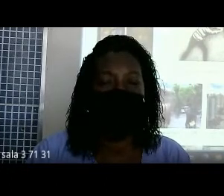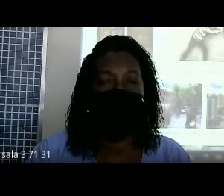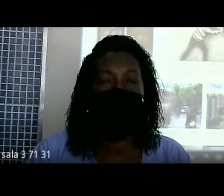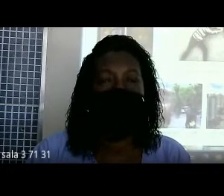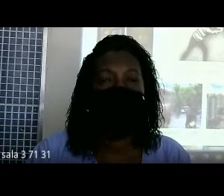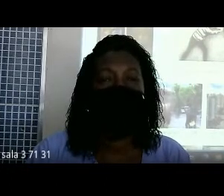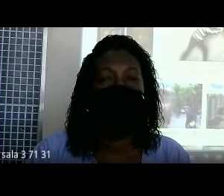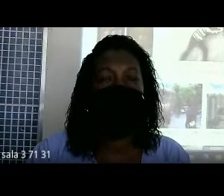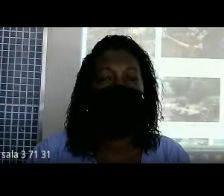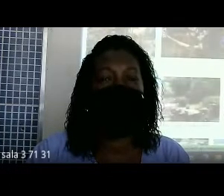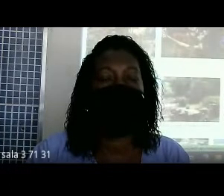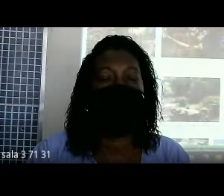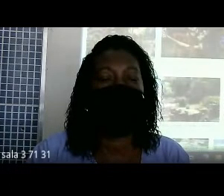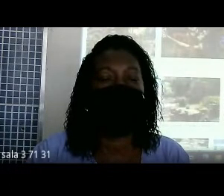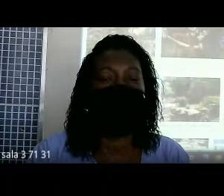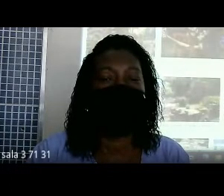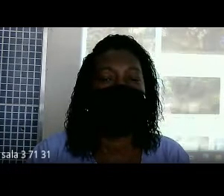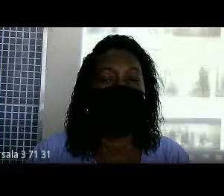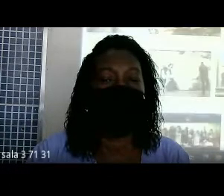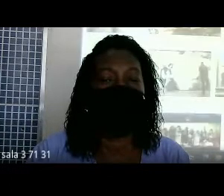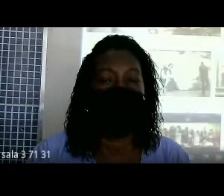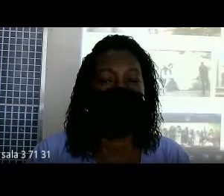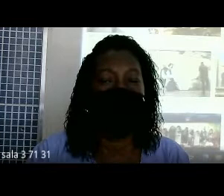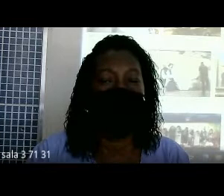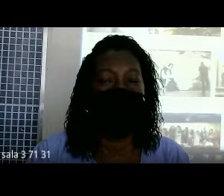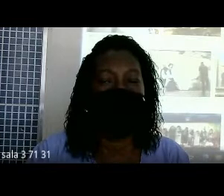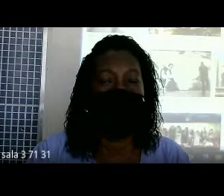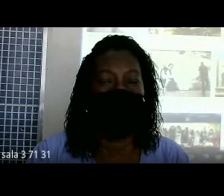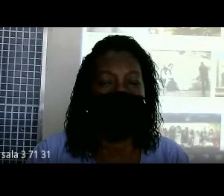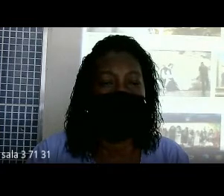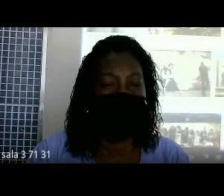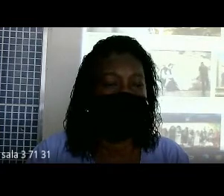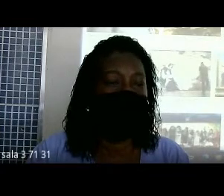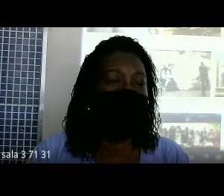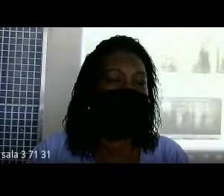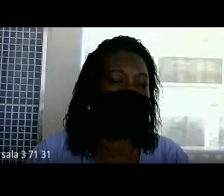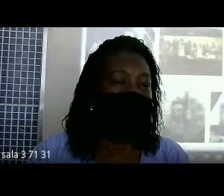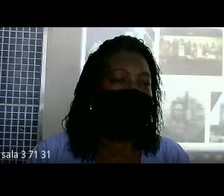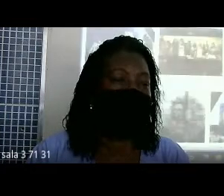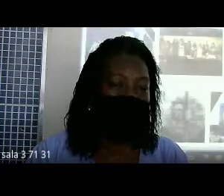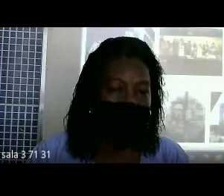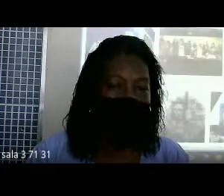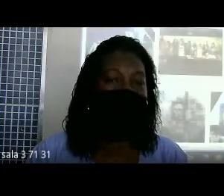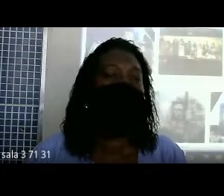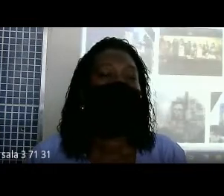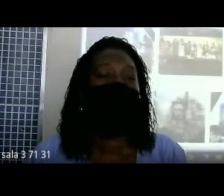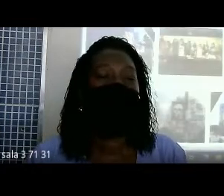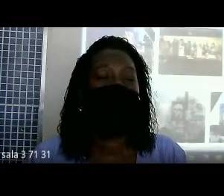arte, a gente. Quando vocês começam a trabalhar, a pintar, a